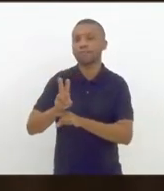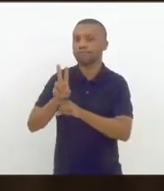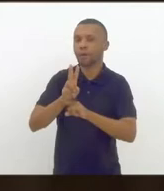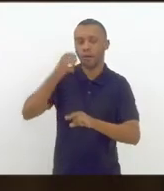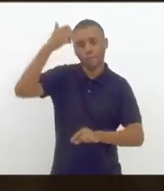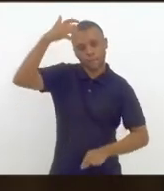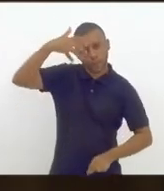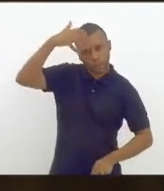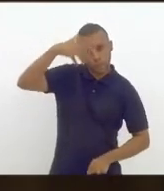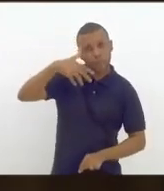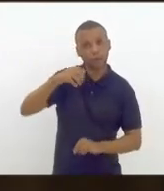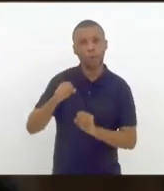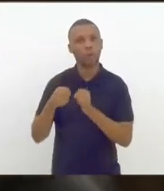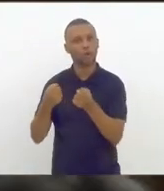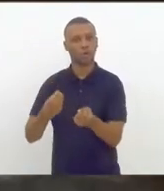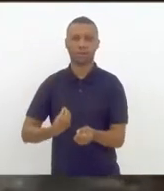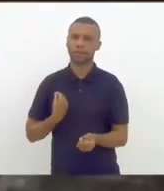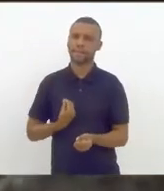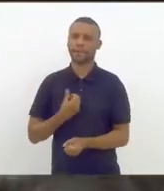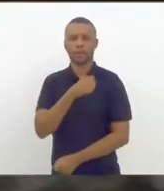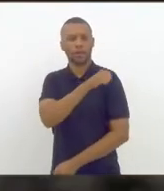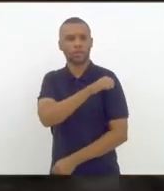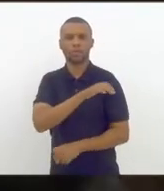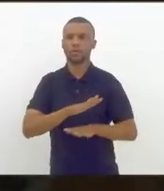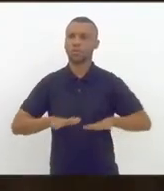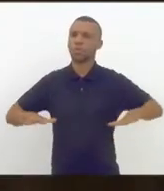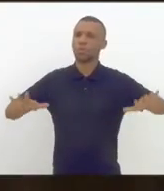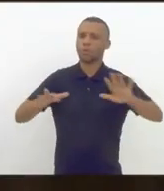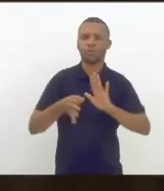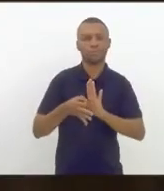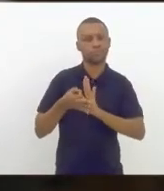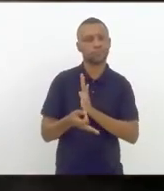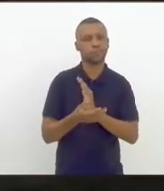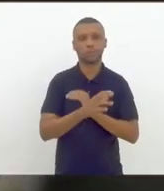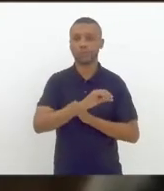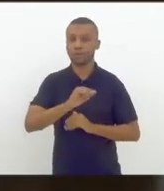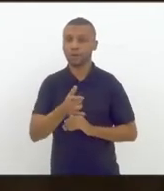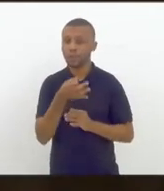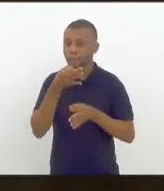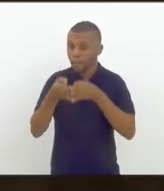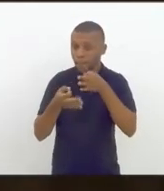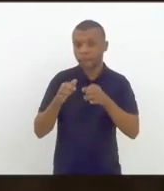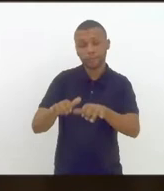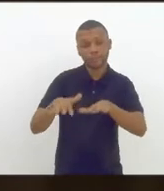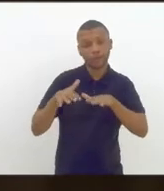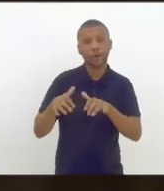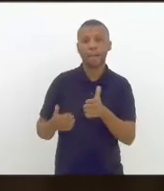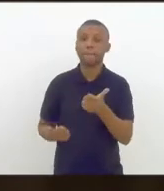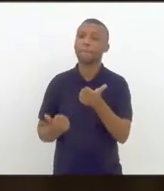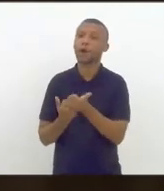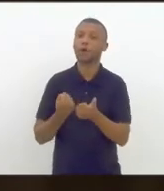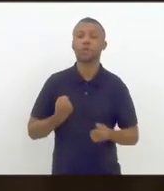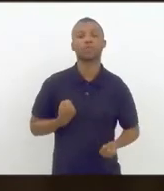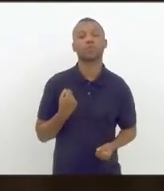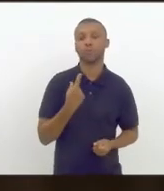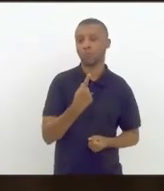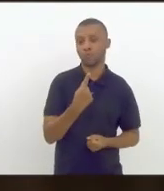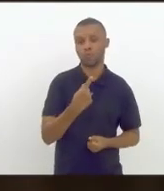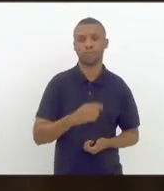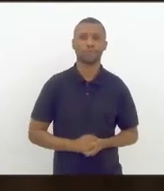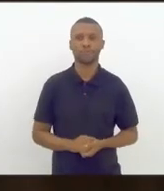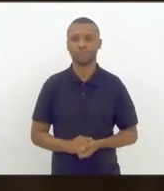no âmbito do Estado do Rio de Janeiro. Parecer da CCJ, as emendas de plenário, é favorável à emenda número